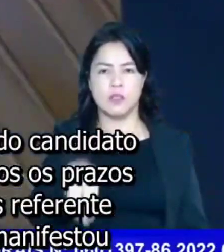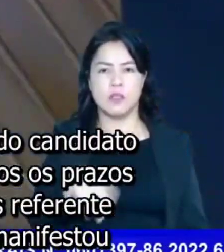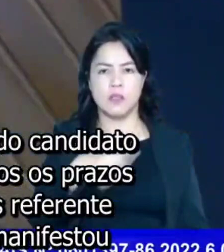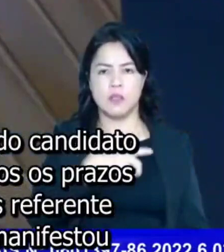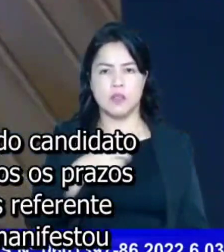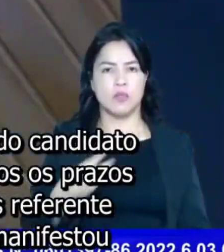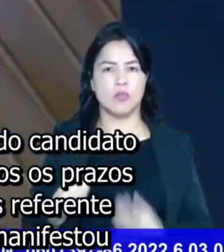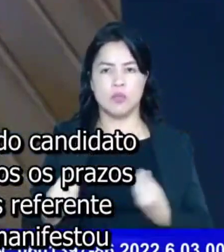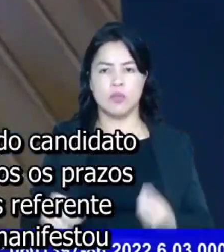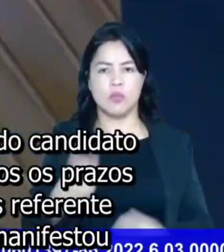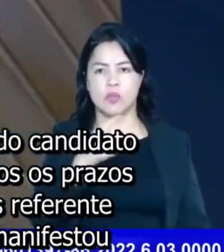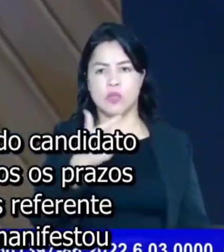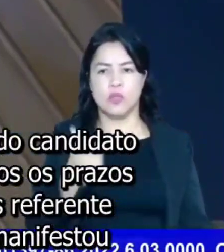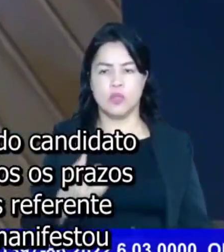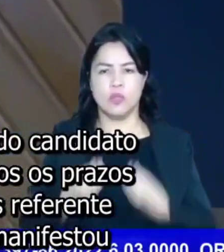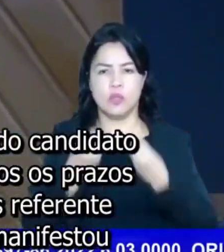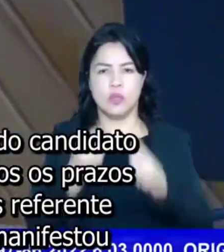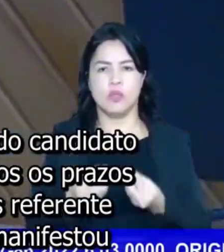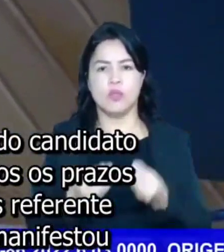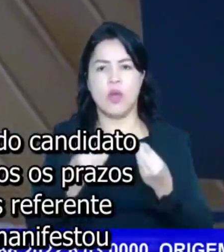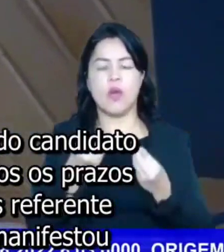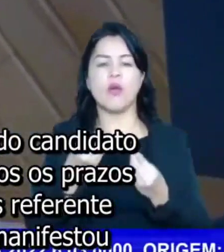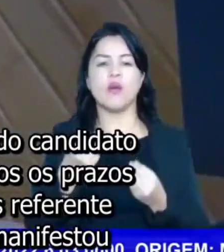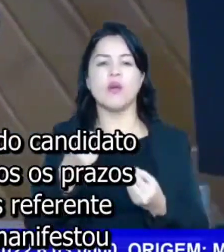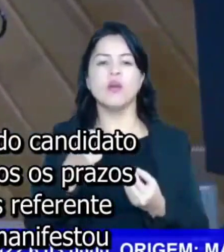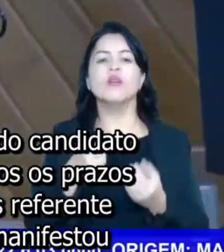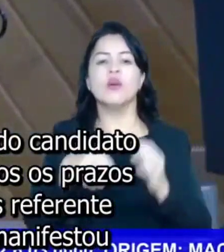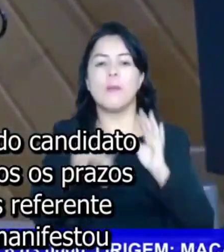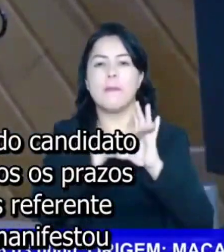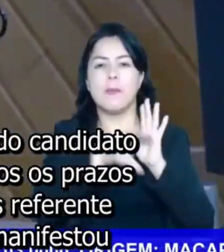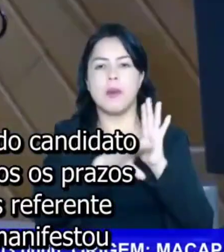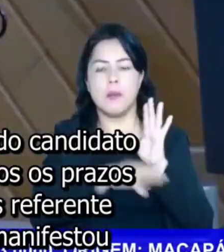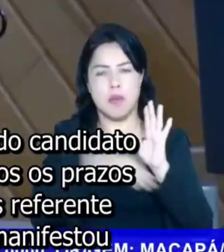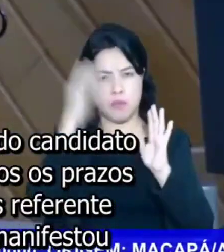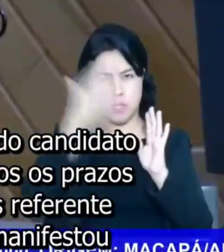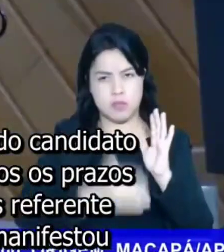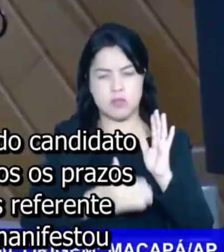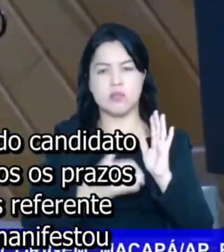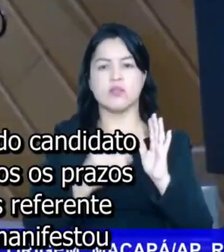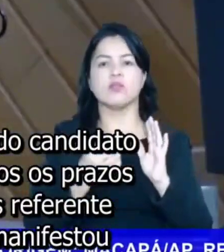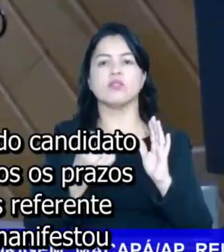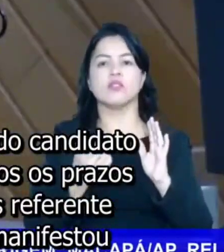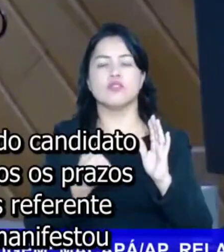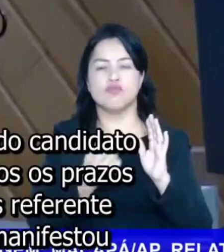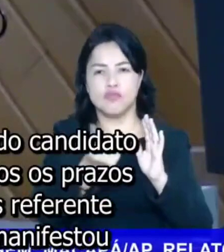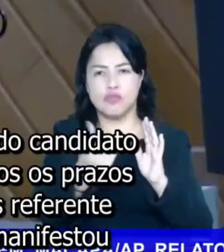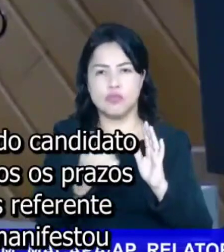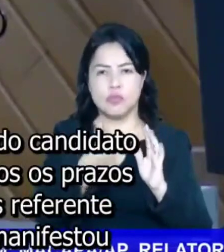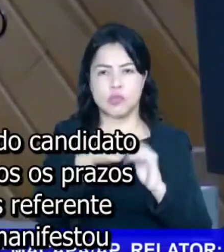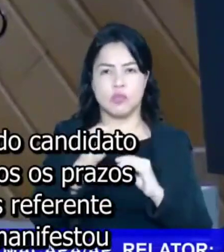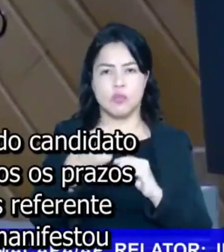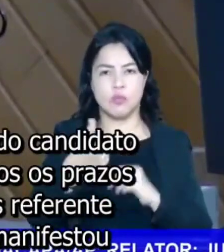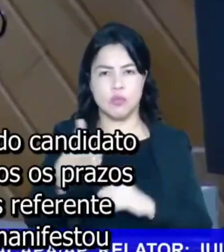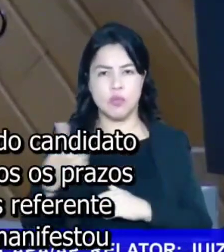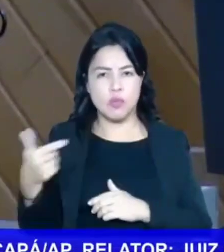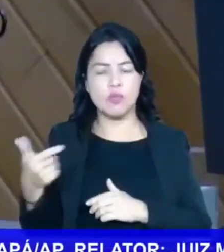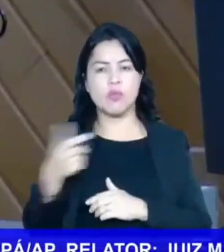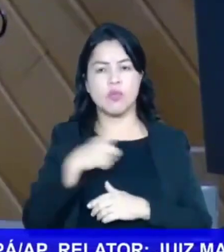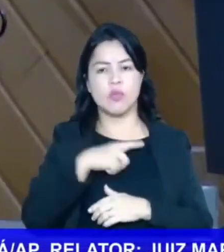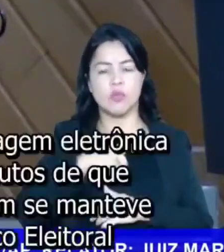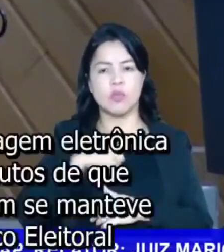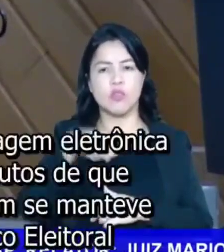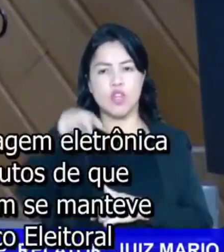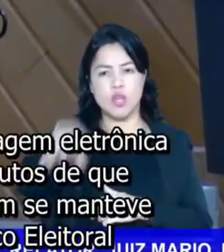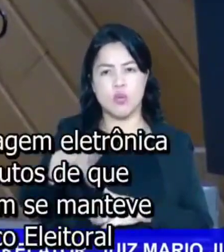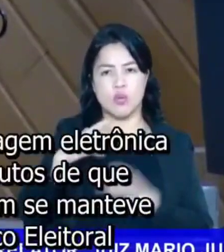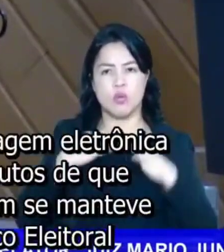não apresentou a sua prestação de contas referente às eleições gerais de 2022. O órgão técnico se manifestou,